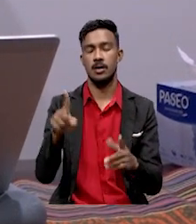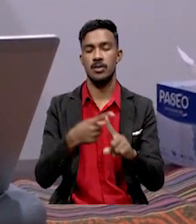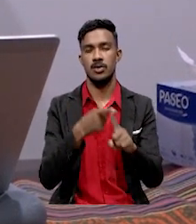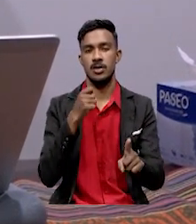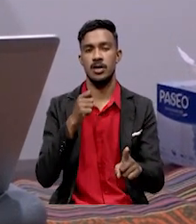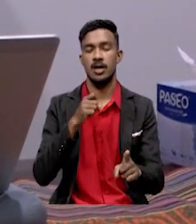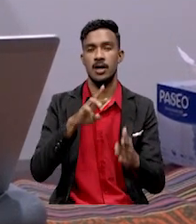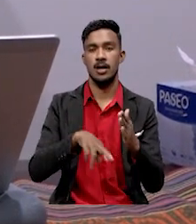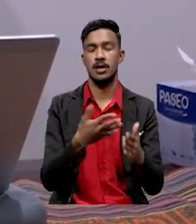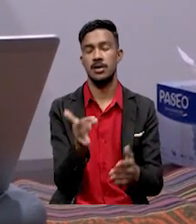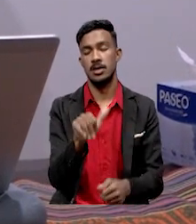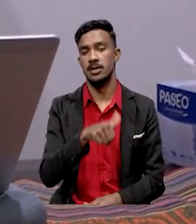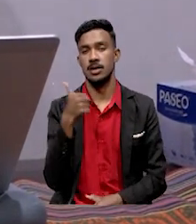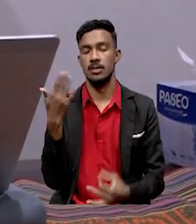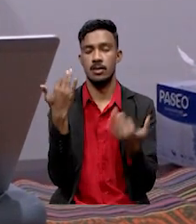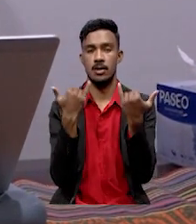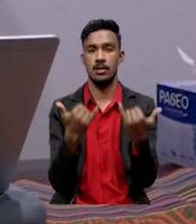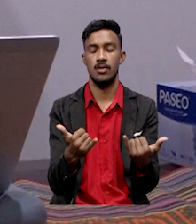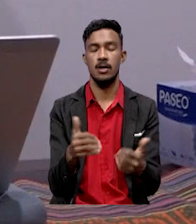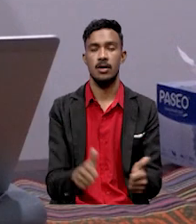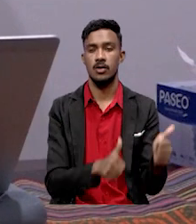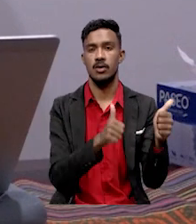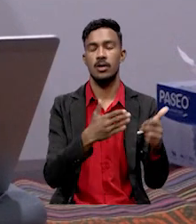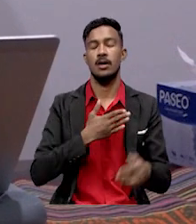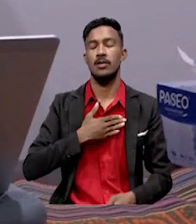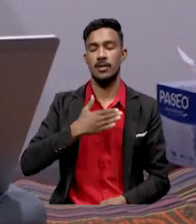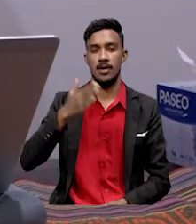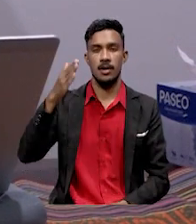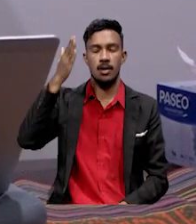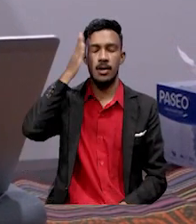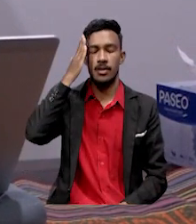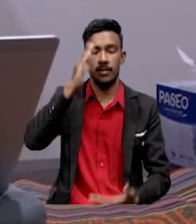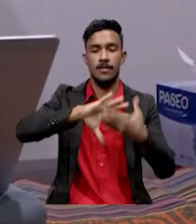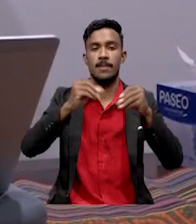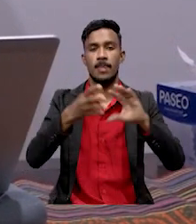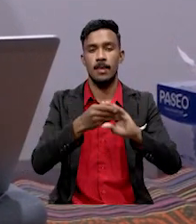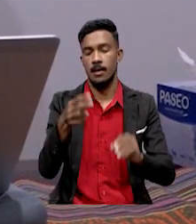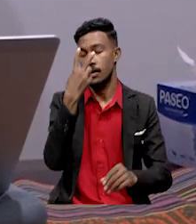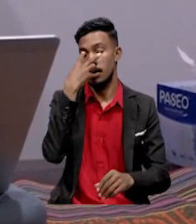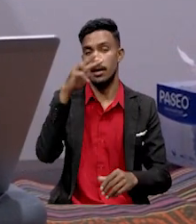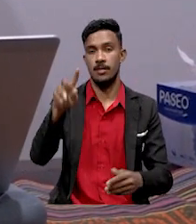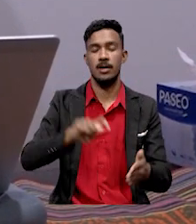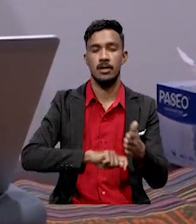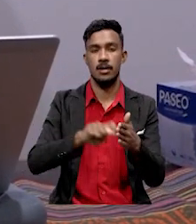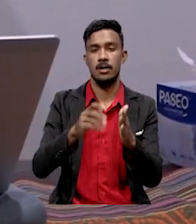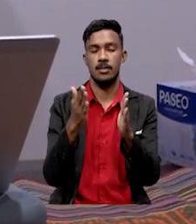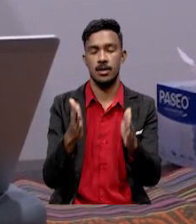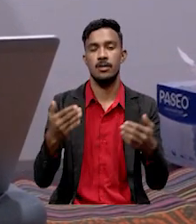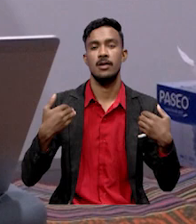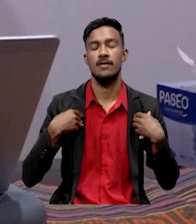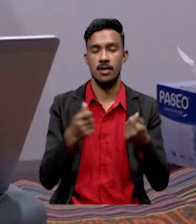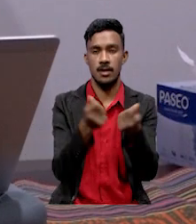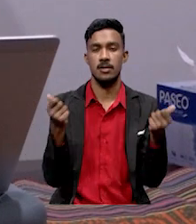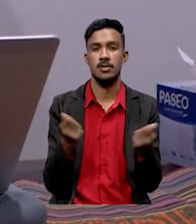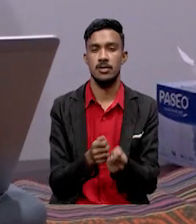seluk agora turhani experiência hareba recrutamento iha administração